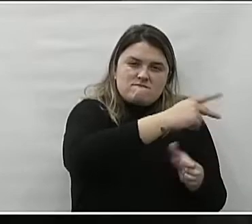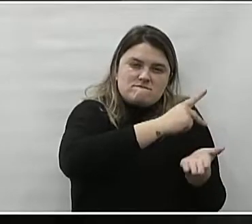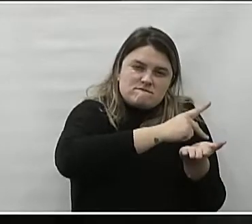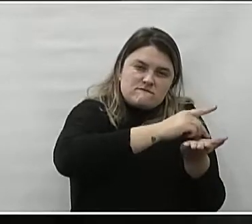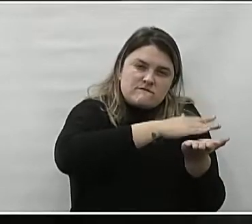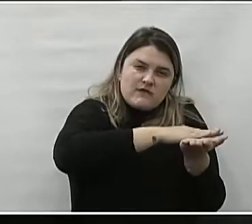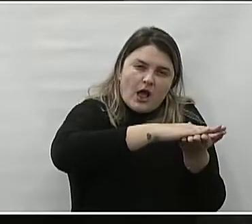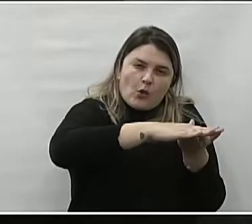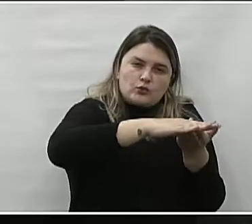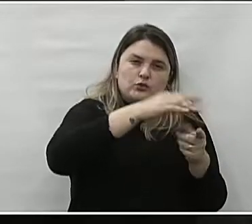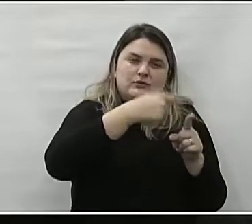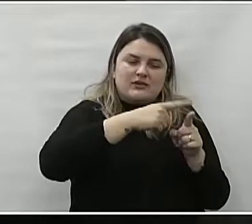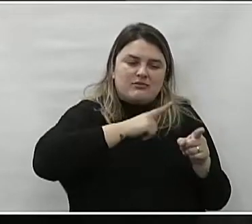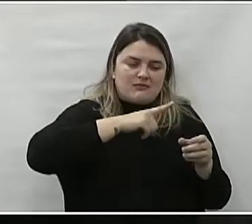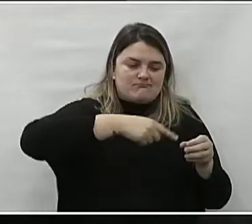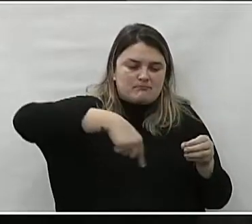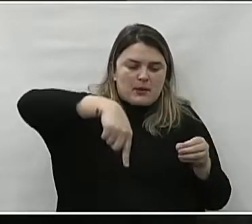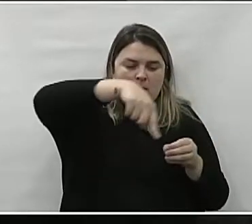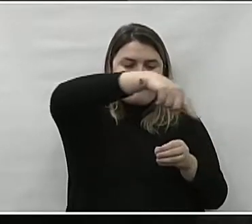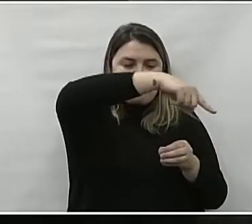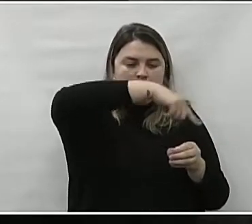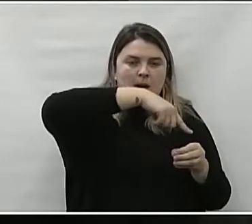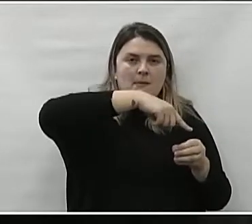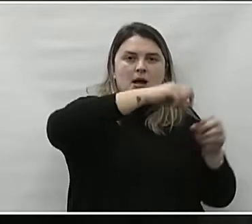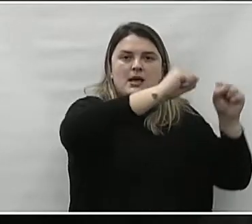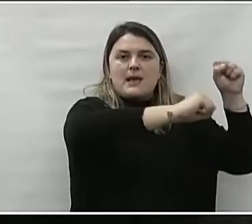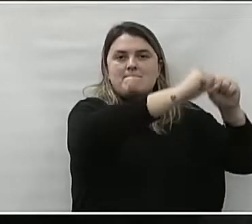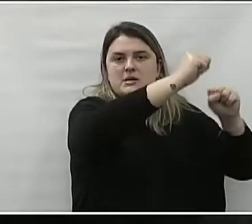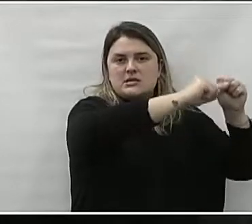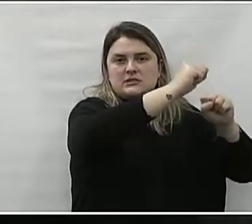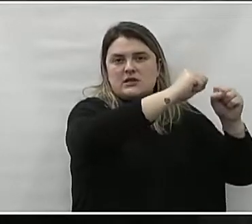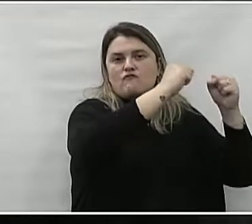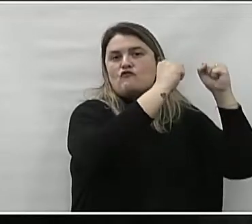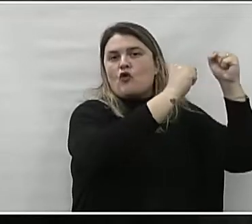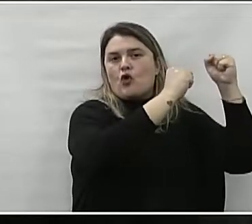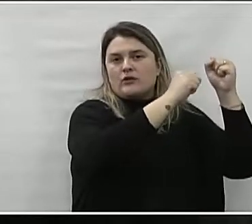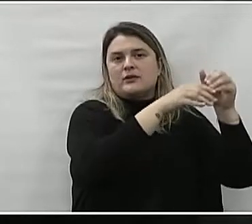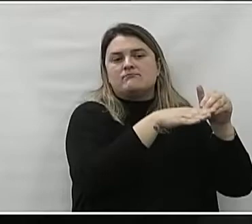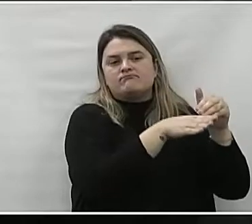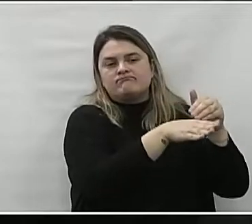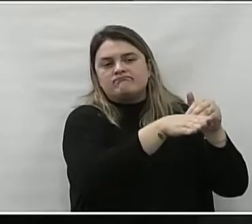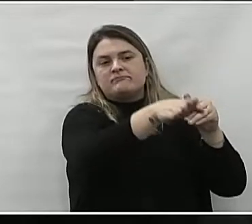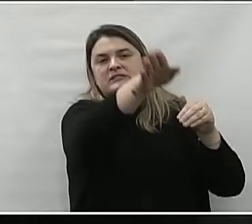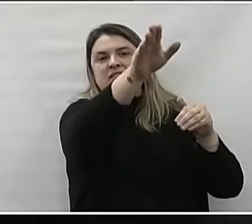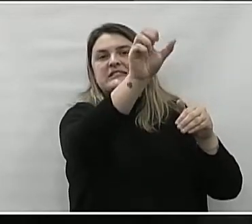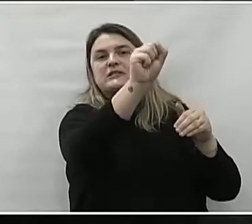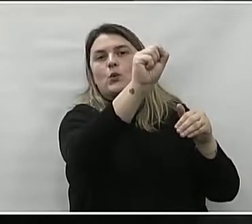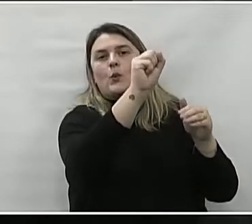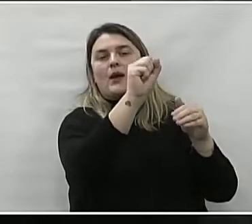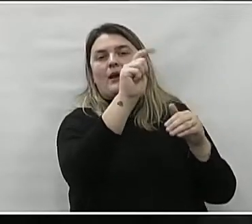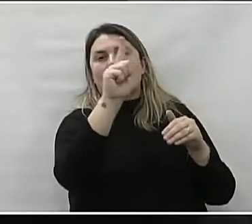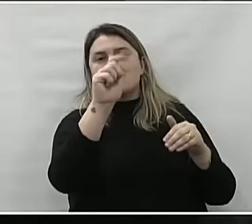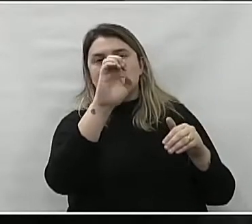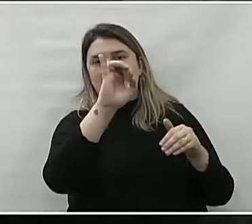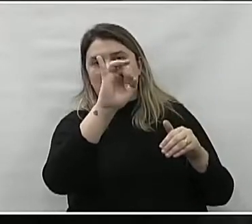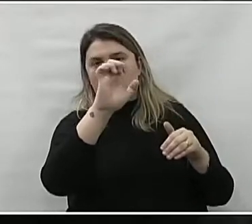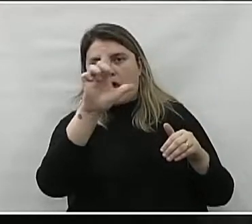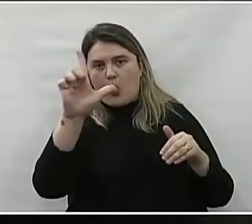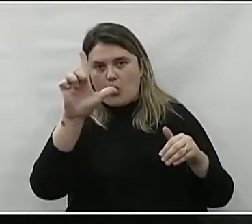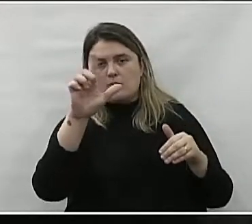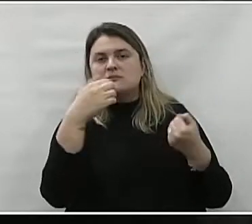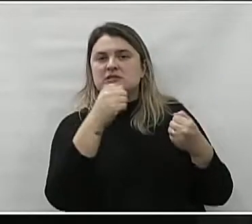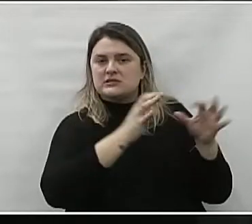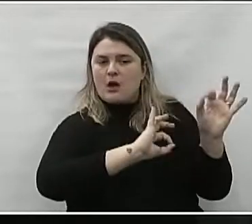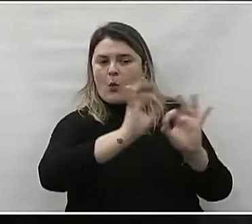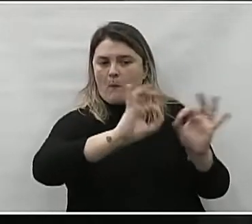do Miguel forte até lá o final do São Gabriel né Se for possível até lá na